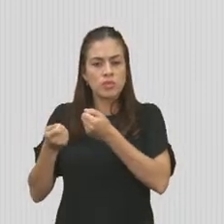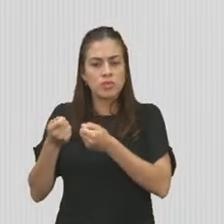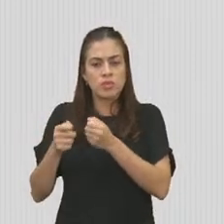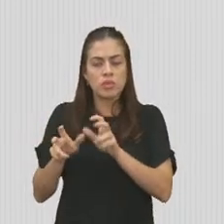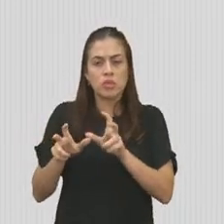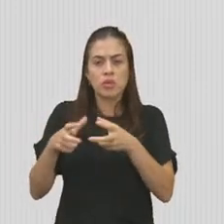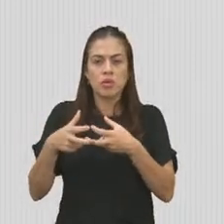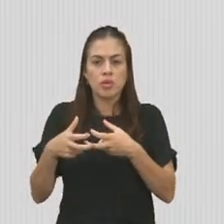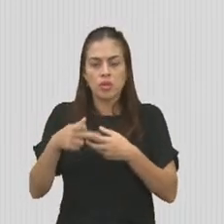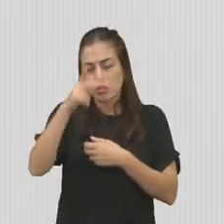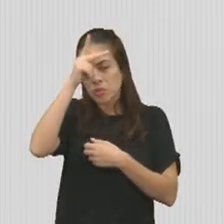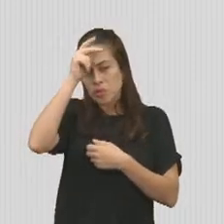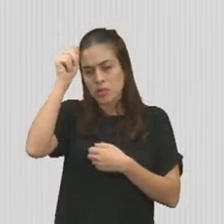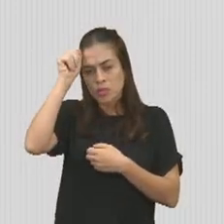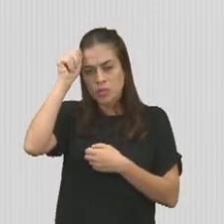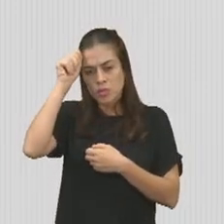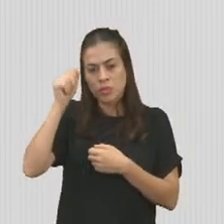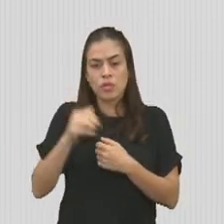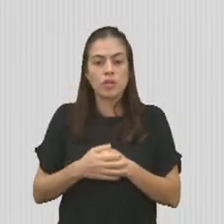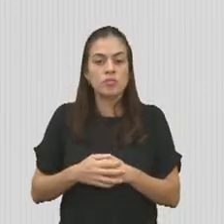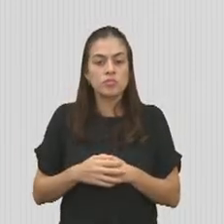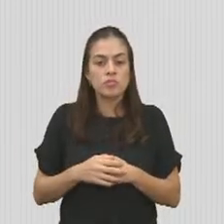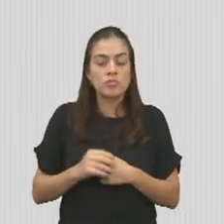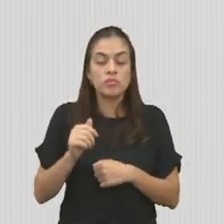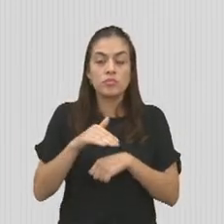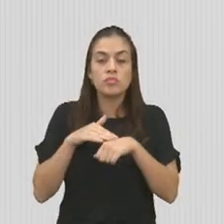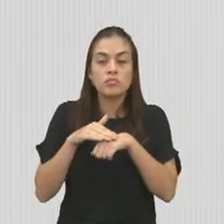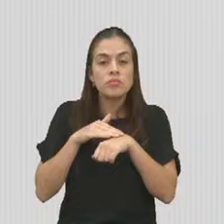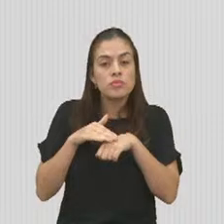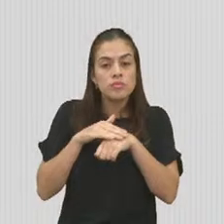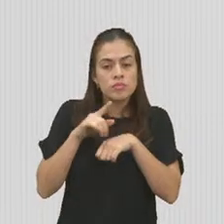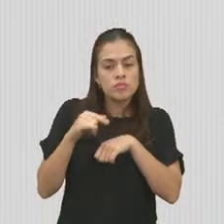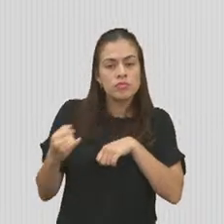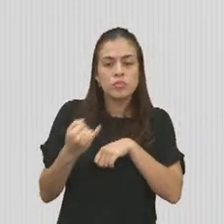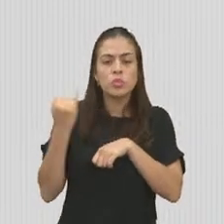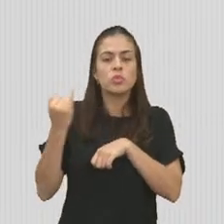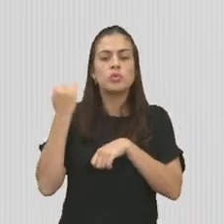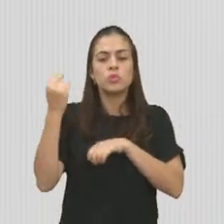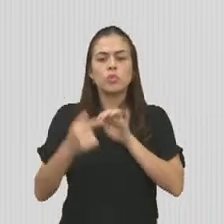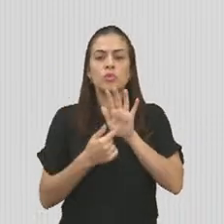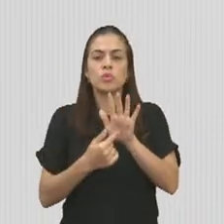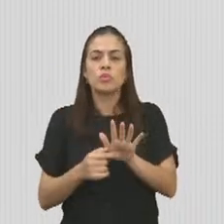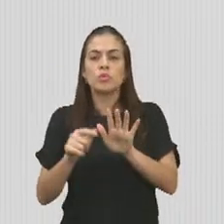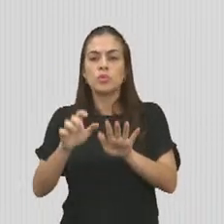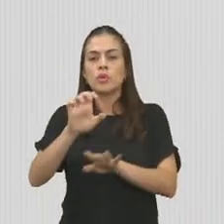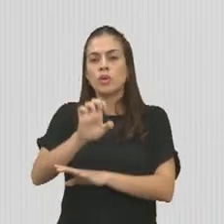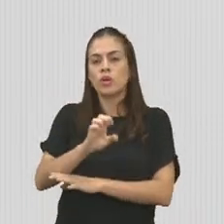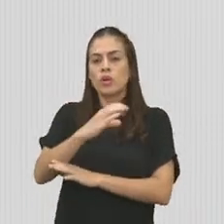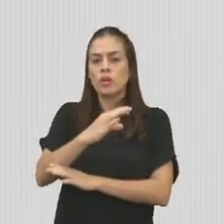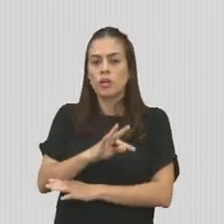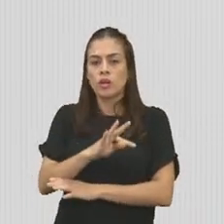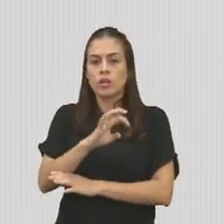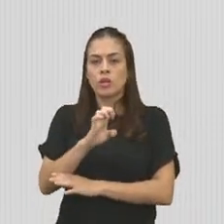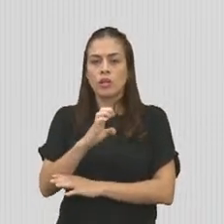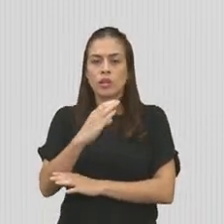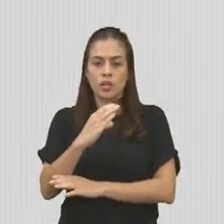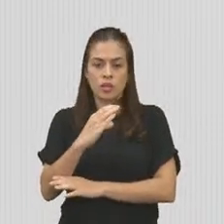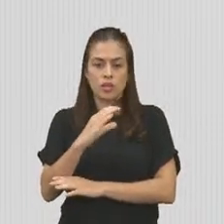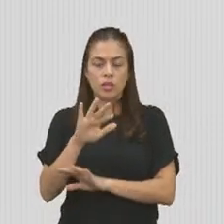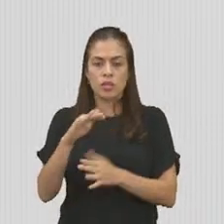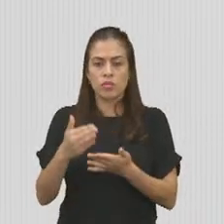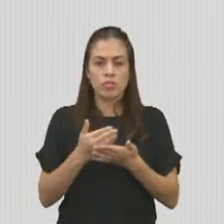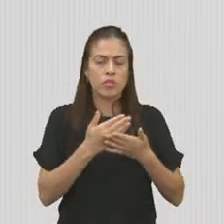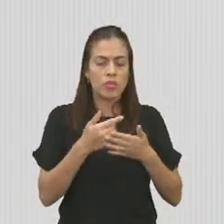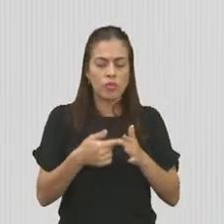a Prefeitura. Um ponto que a gente conversou com o Gilson, que é muito importante destacar, é que a ETEC não é refratária a parcerias. O próprio